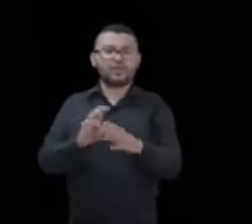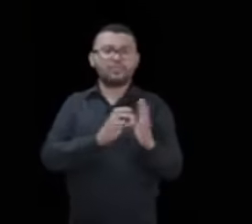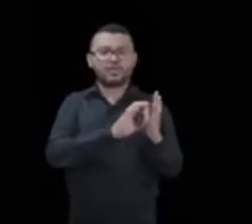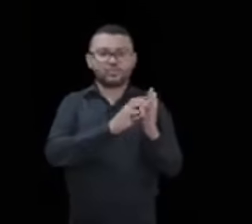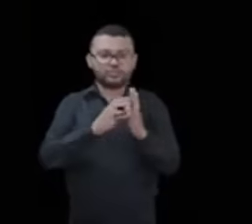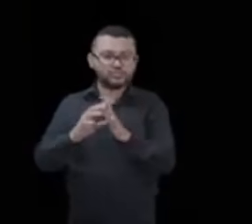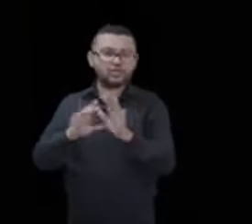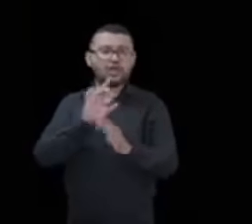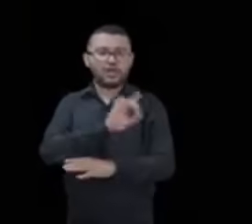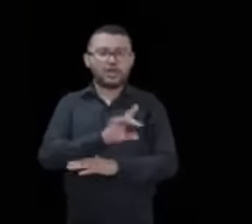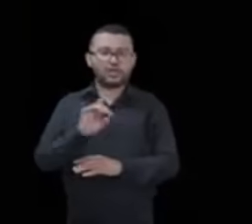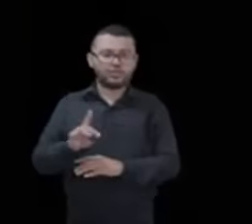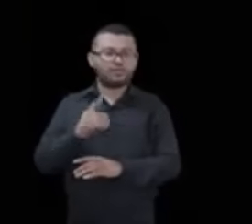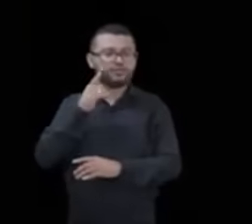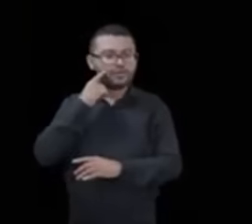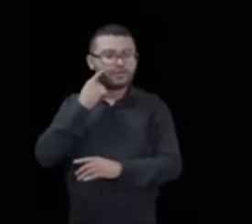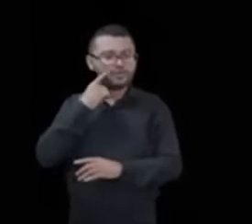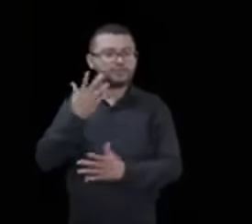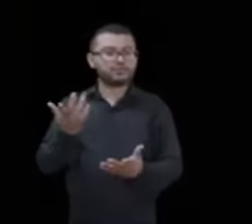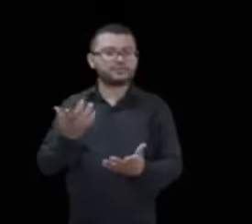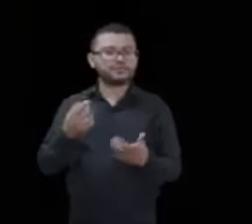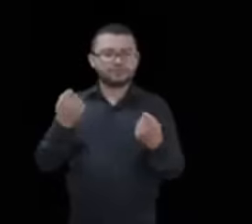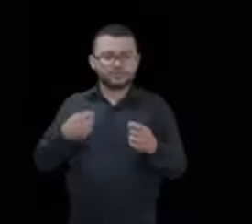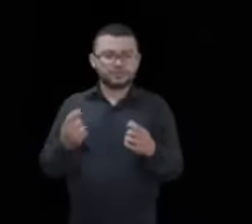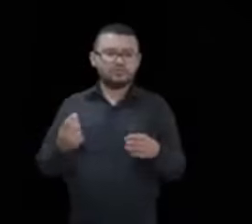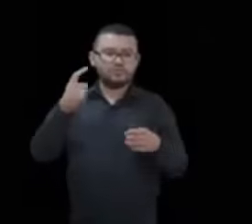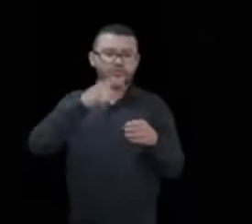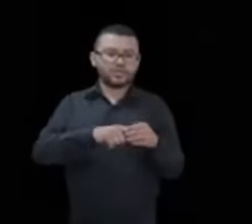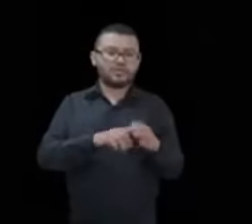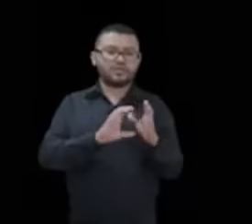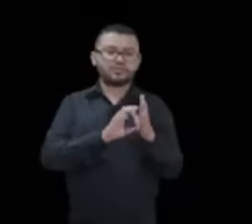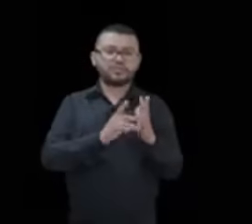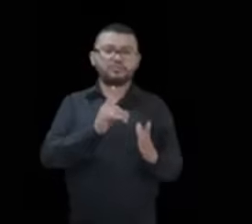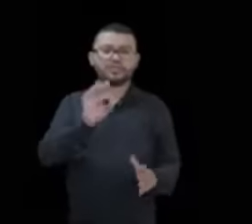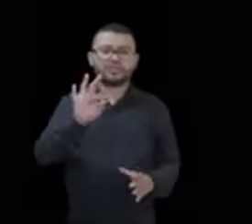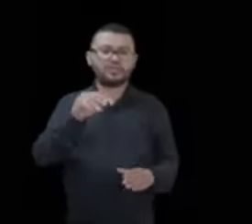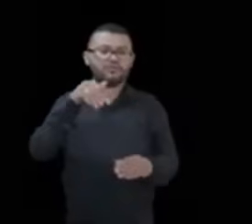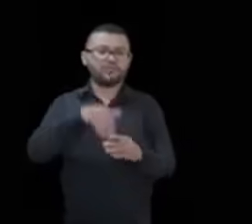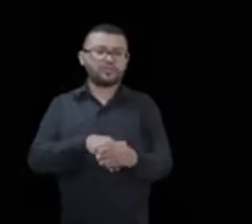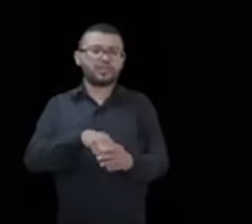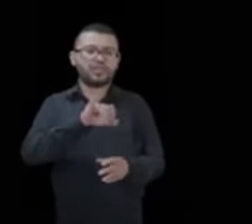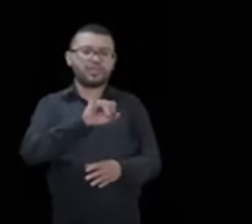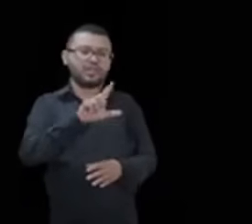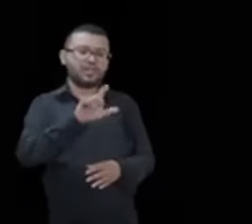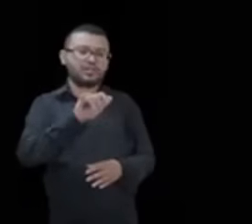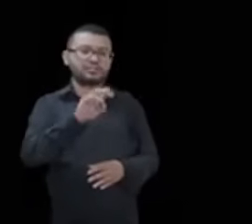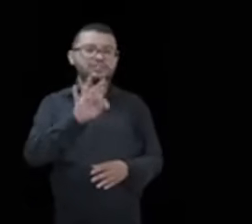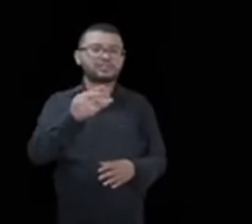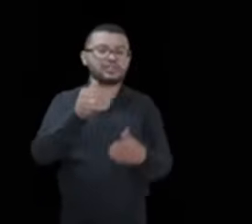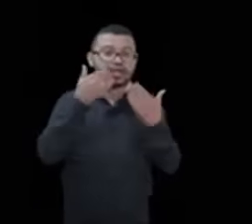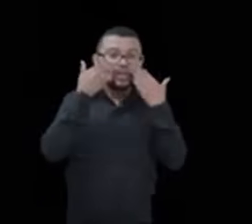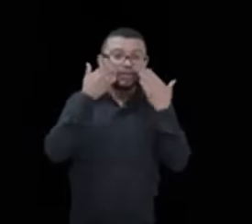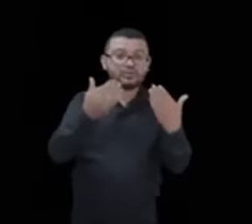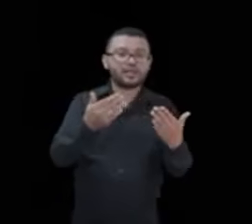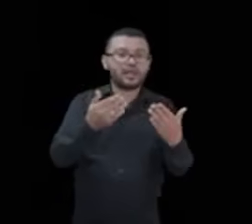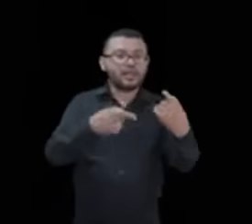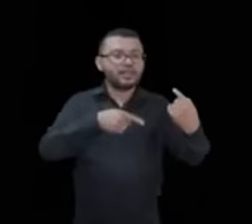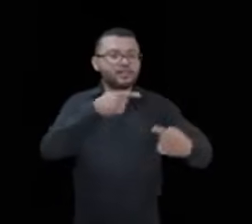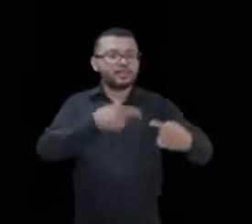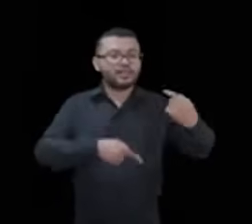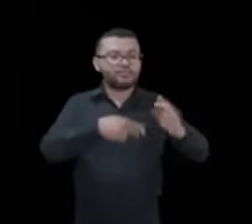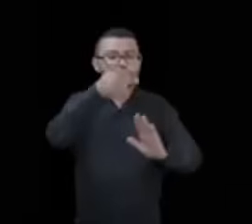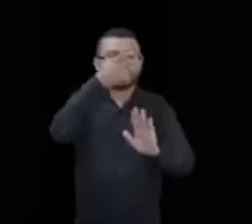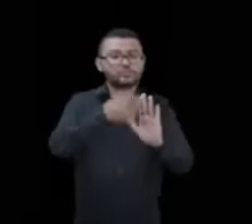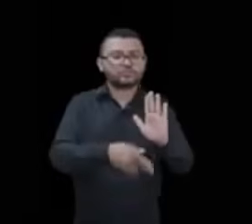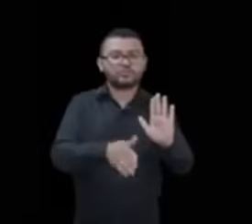partidos. O PT tem que voltar a levantar a bandeira do voto em lista, porque é mais fácil debater um